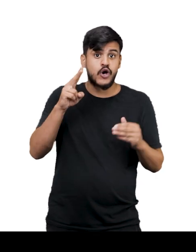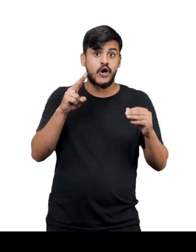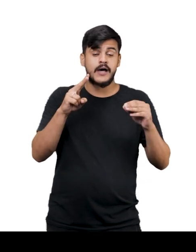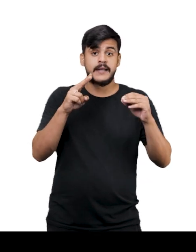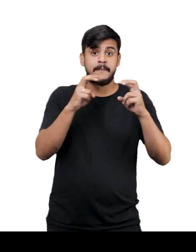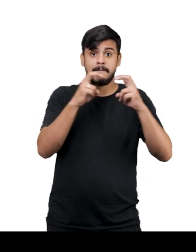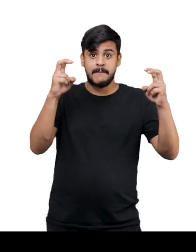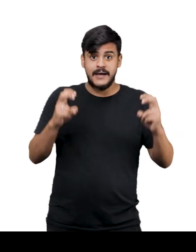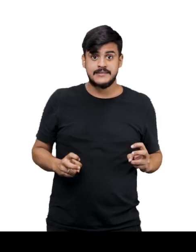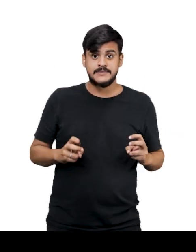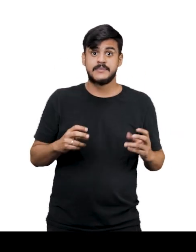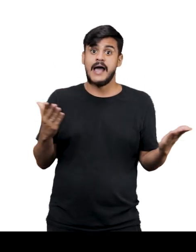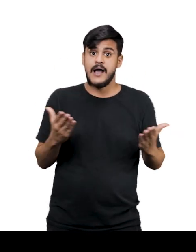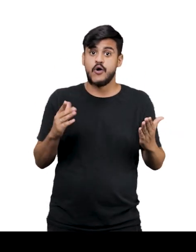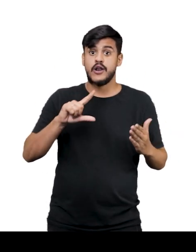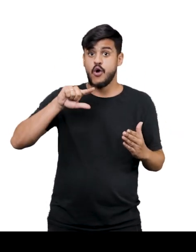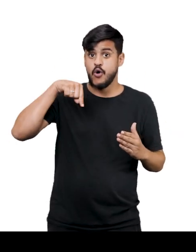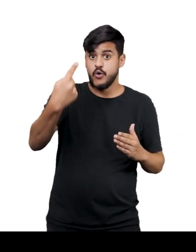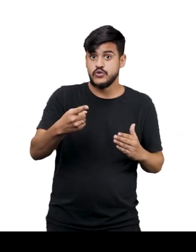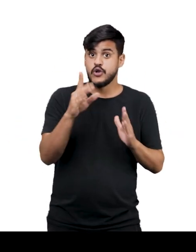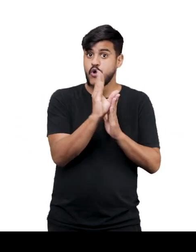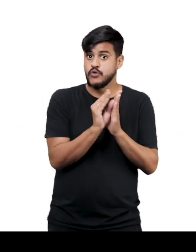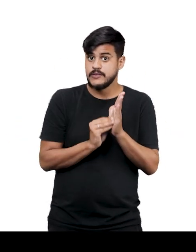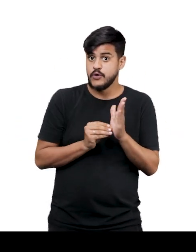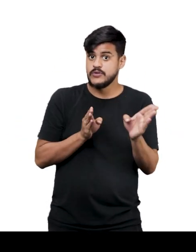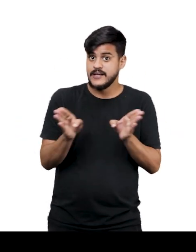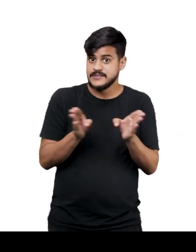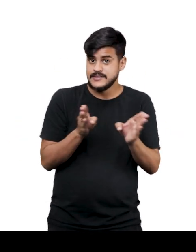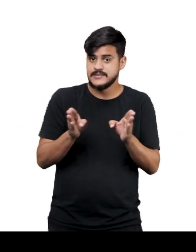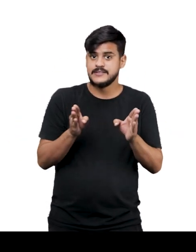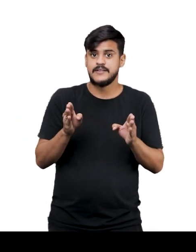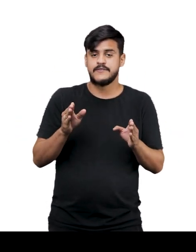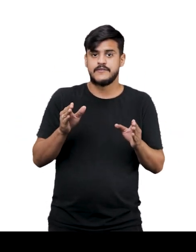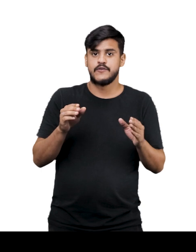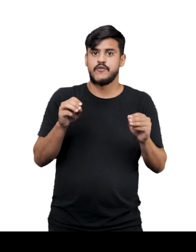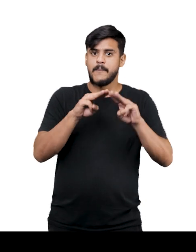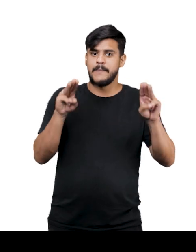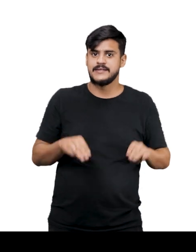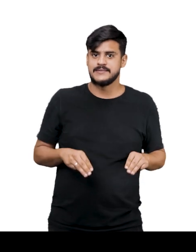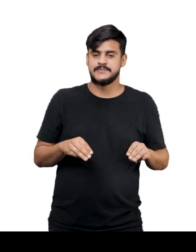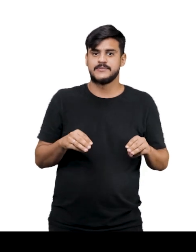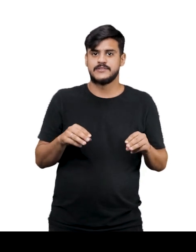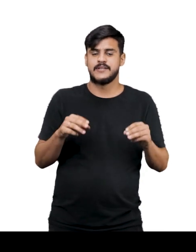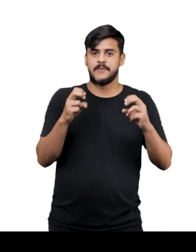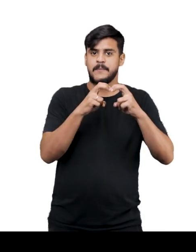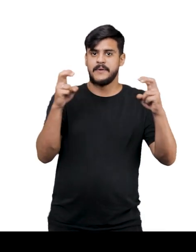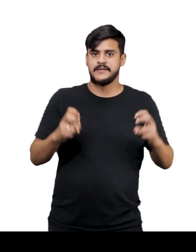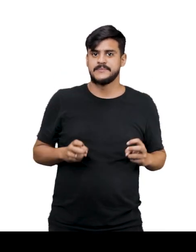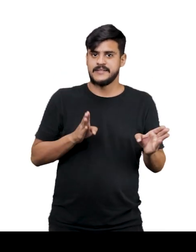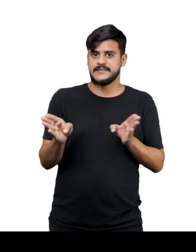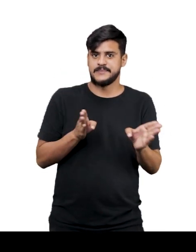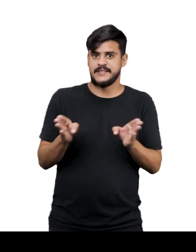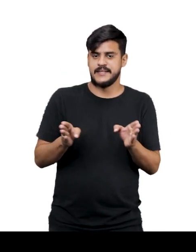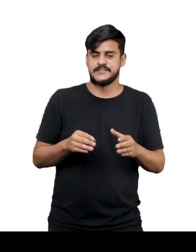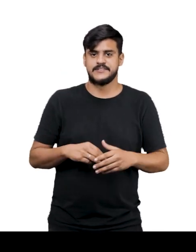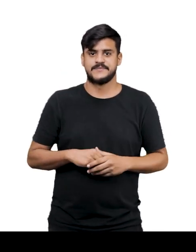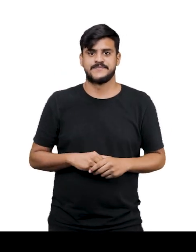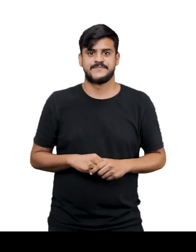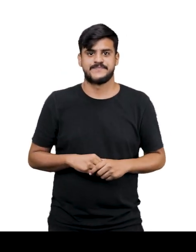Continue conhecendo as histórias do MASP na próxima faixa audiovisual deste conteúdo do MASP